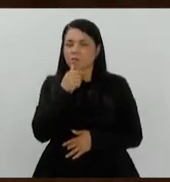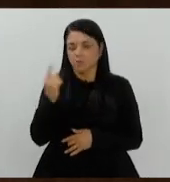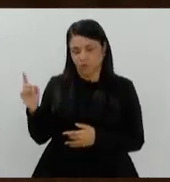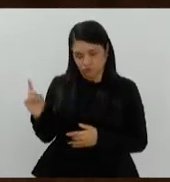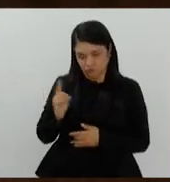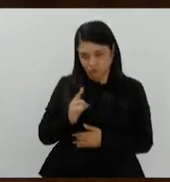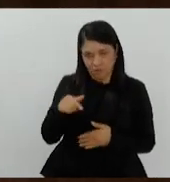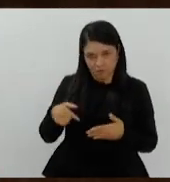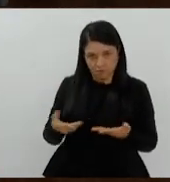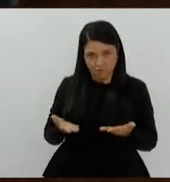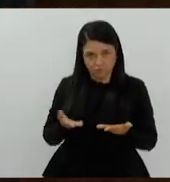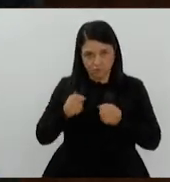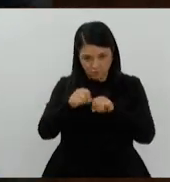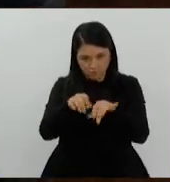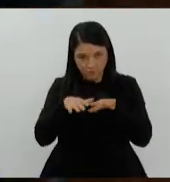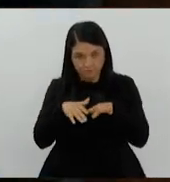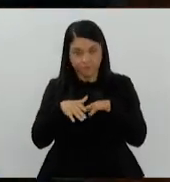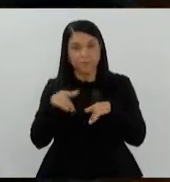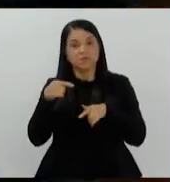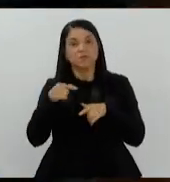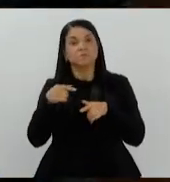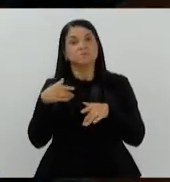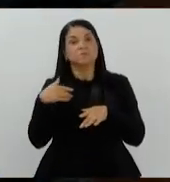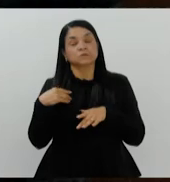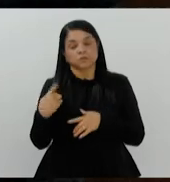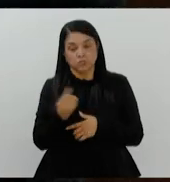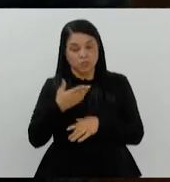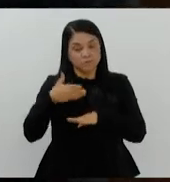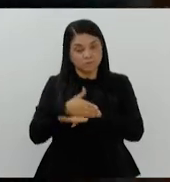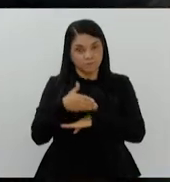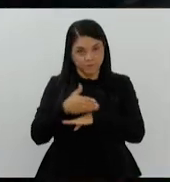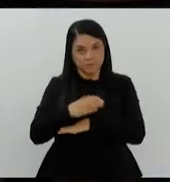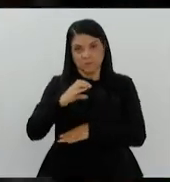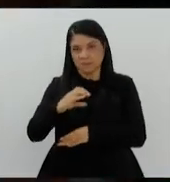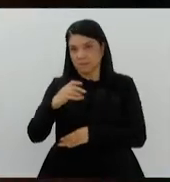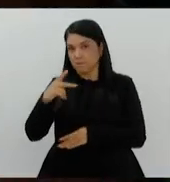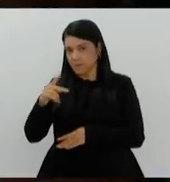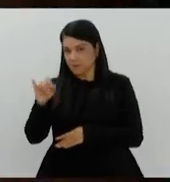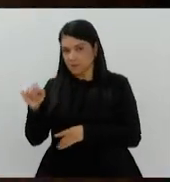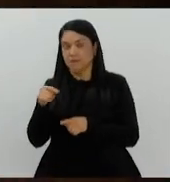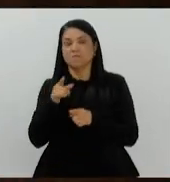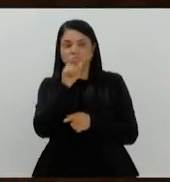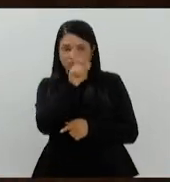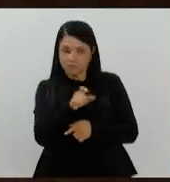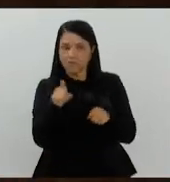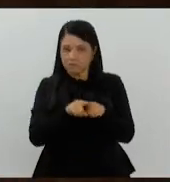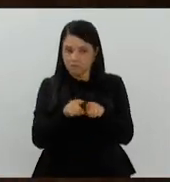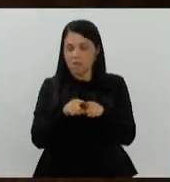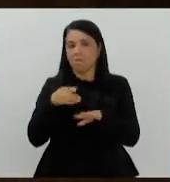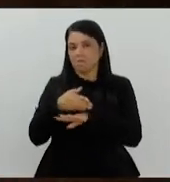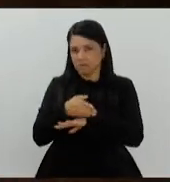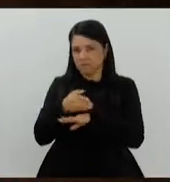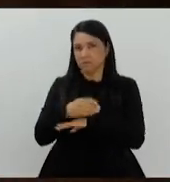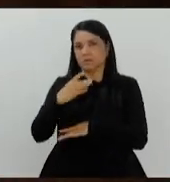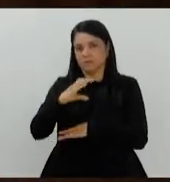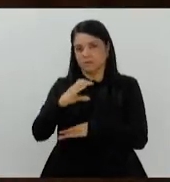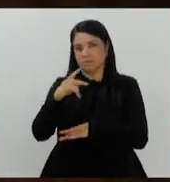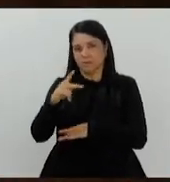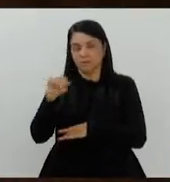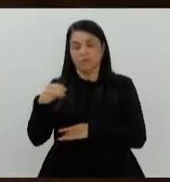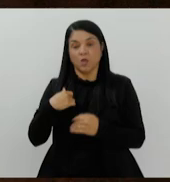plenário foi em virtude de estarmos participando da CPI, a qual Vossa Excelência também esteve presente. Também. Sou vice-presidente da